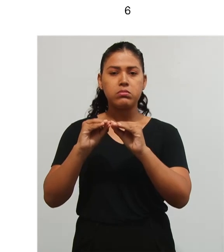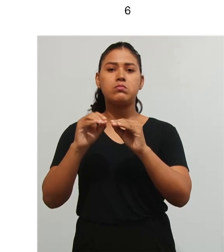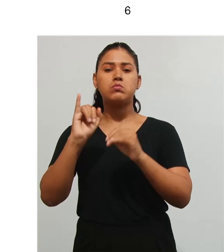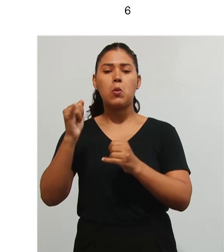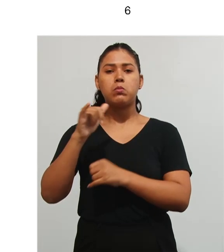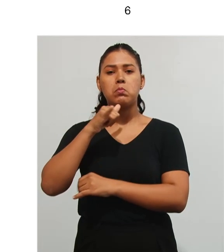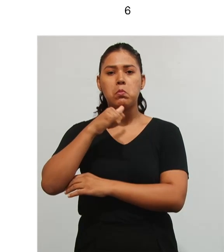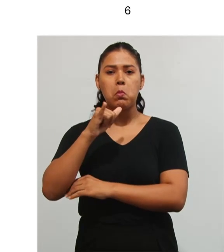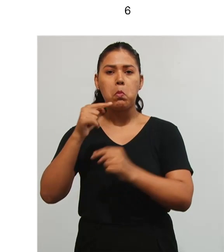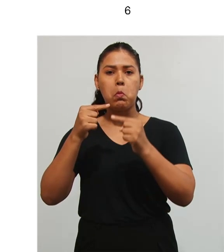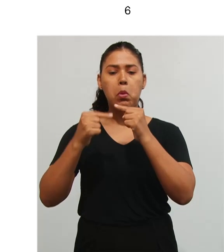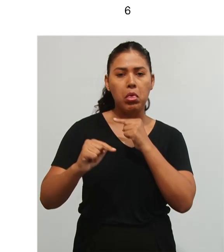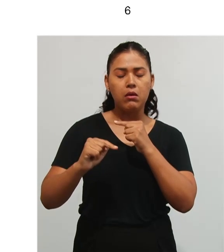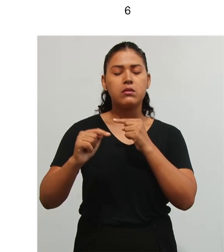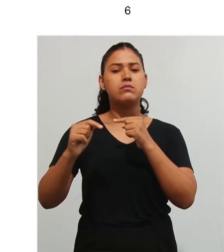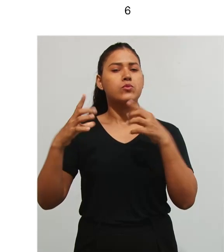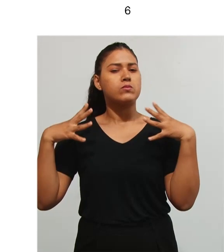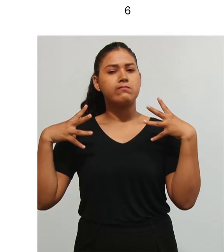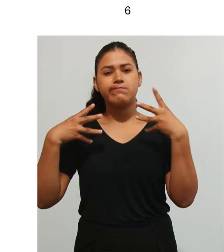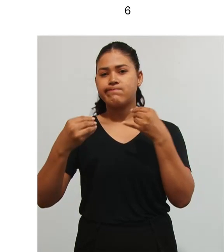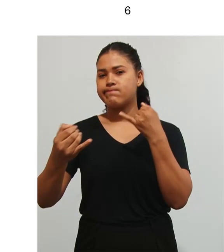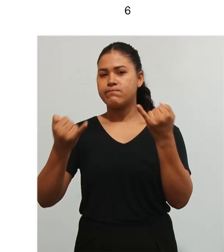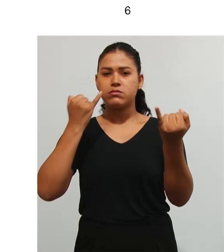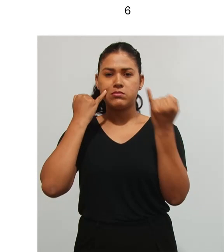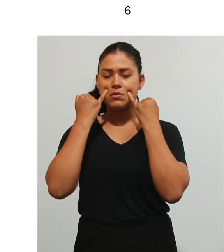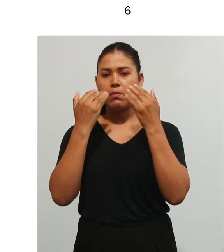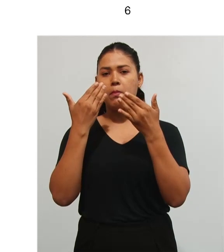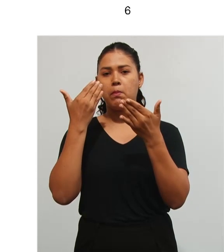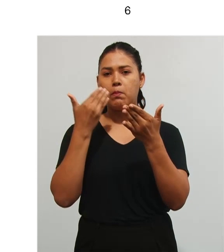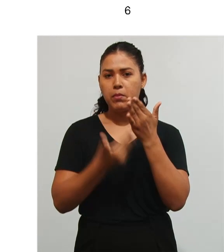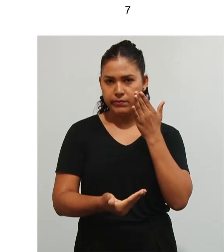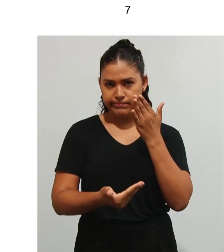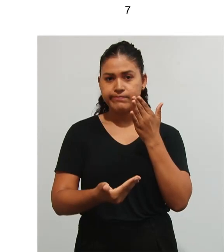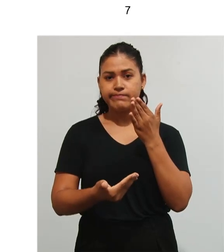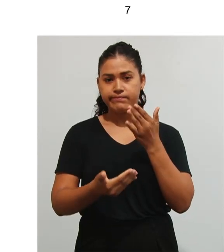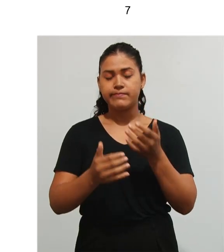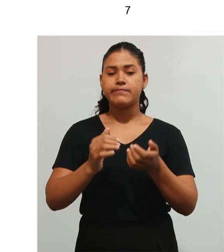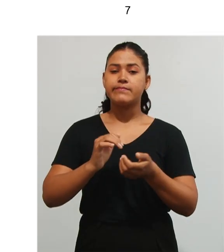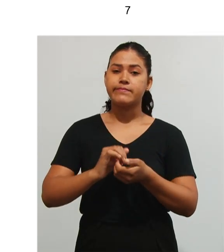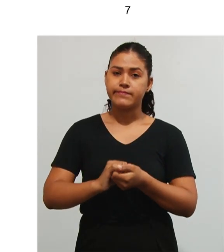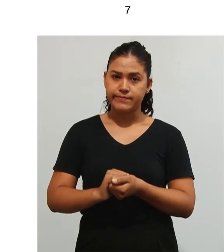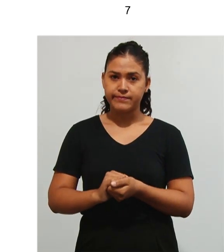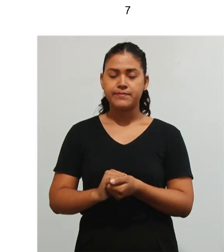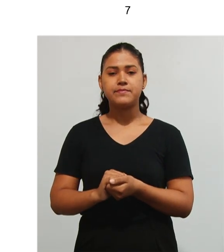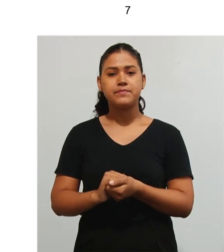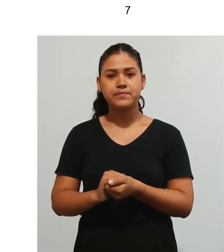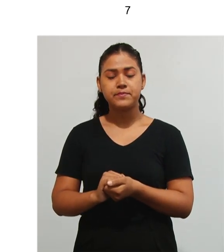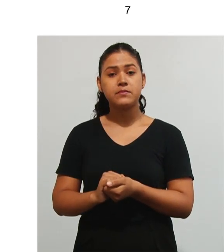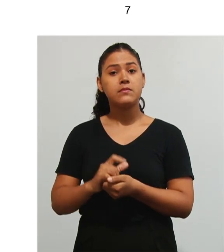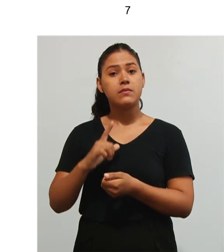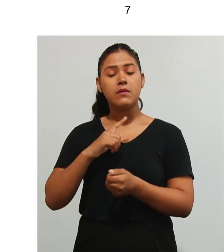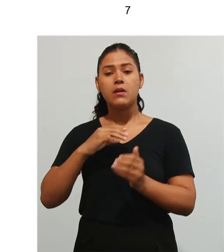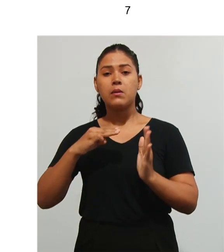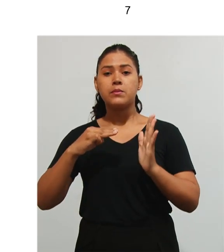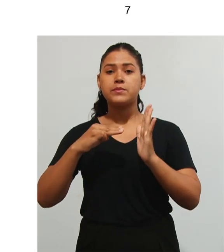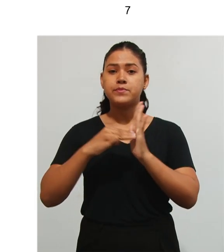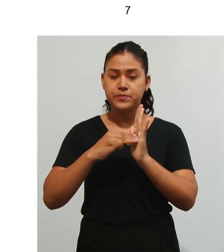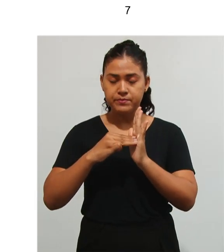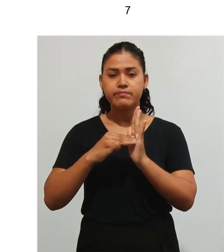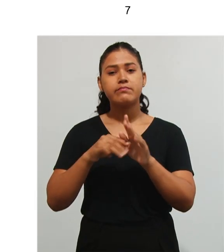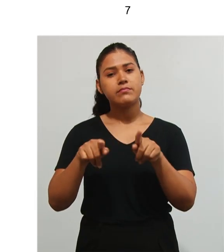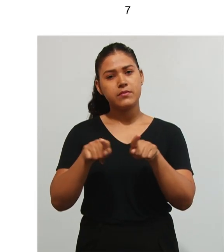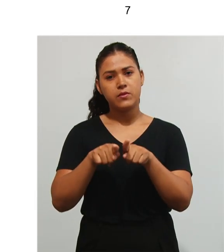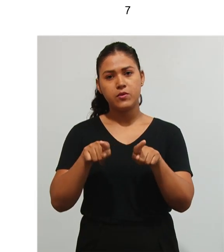por exemplo, todas as informações que ali estavam são apagadas. Uma outra memória que também é